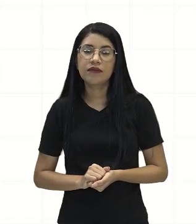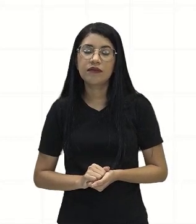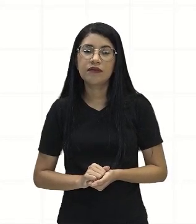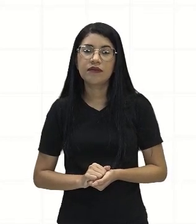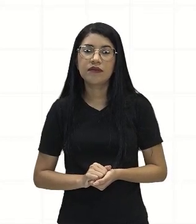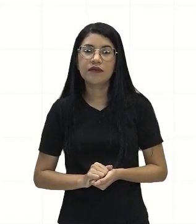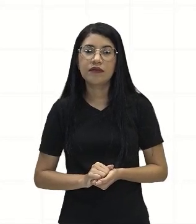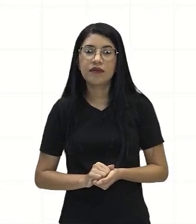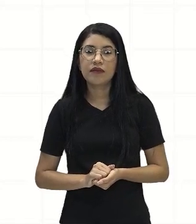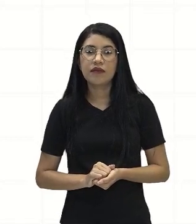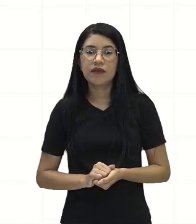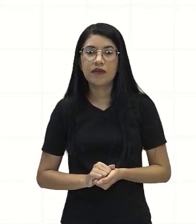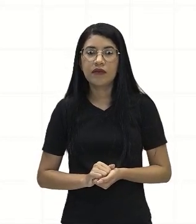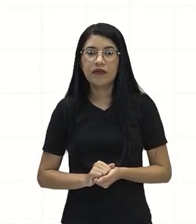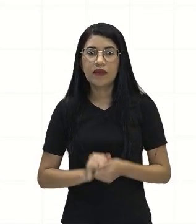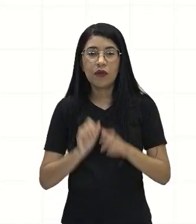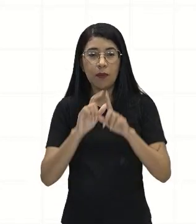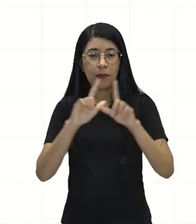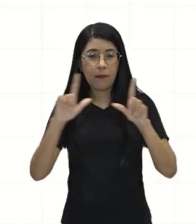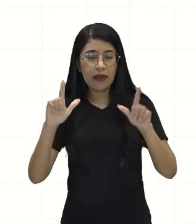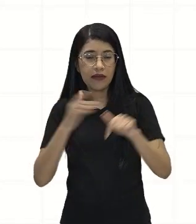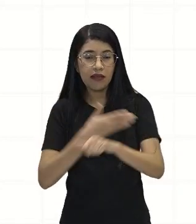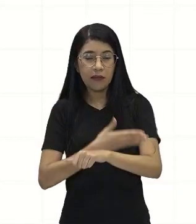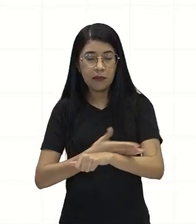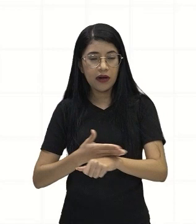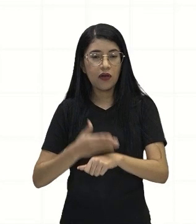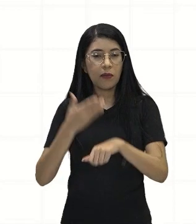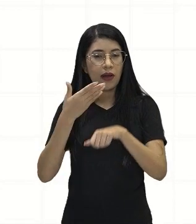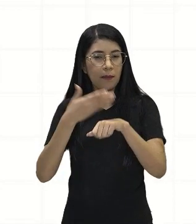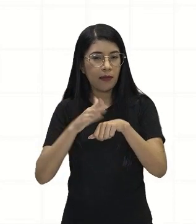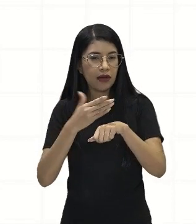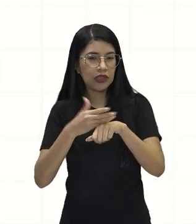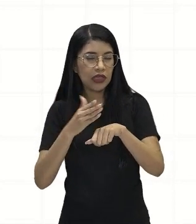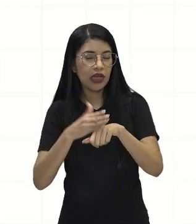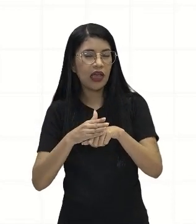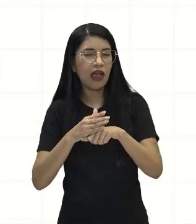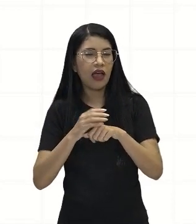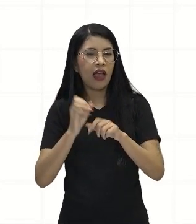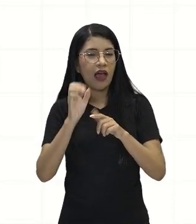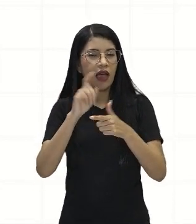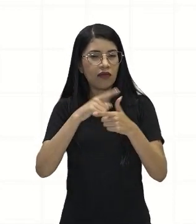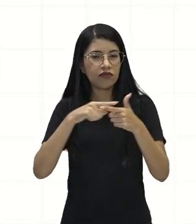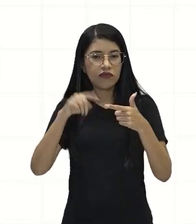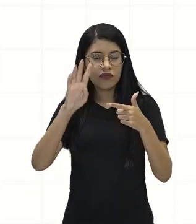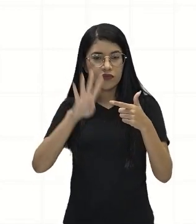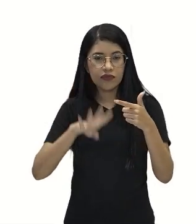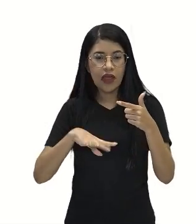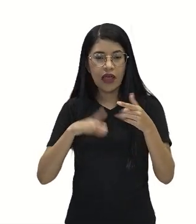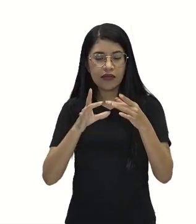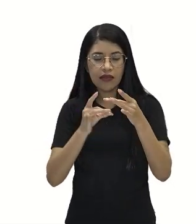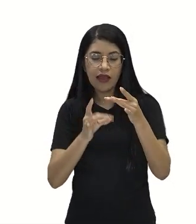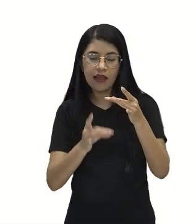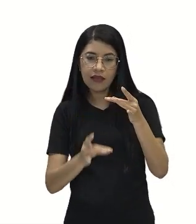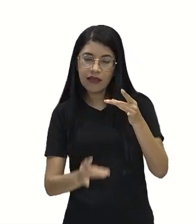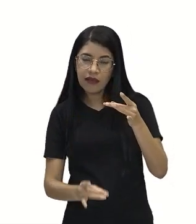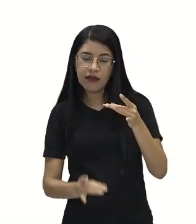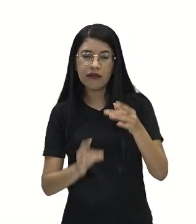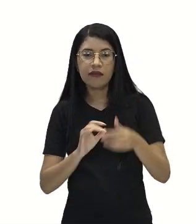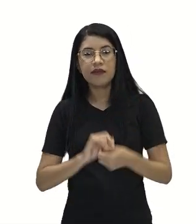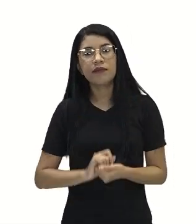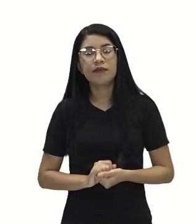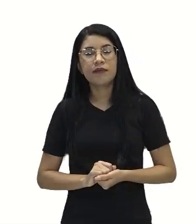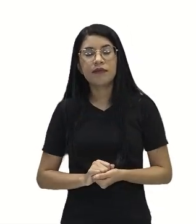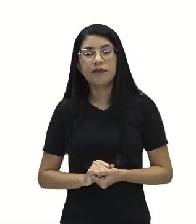solicitar um quadrinho em branco para executar essa conta todinha, certo? Vamos realizar essa